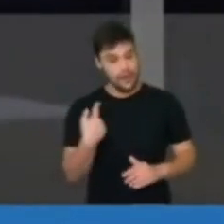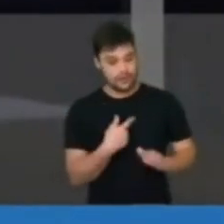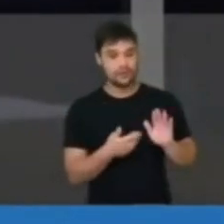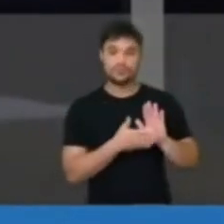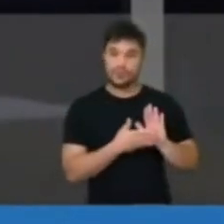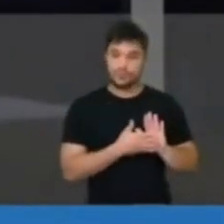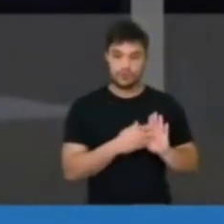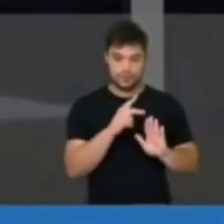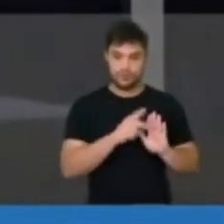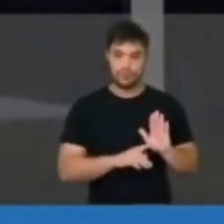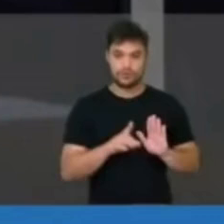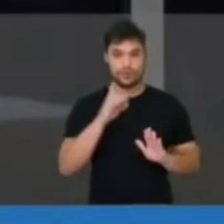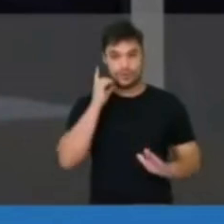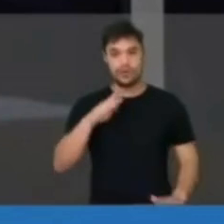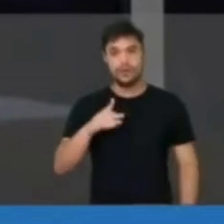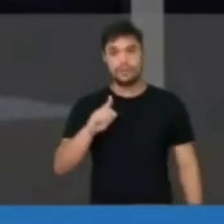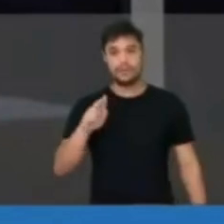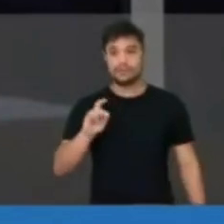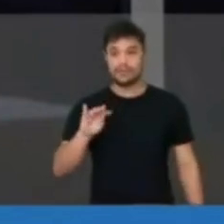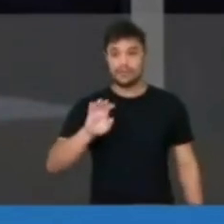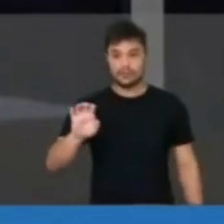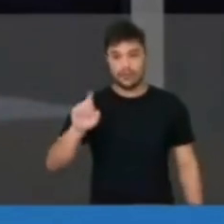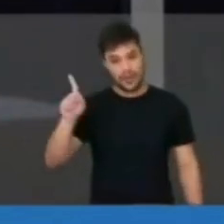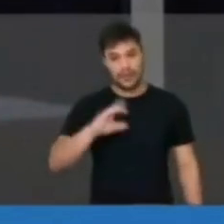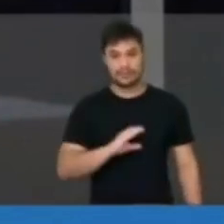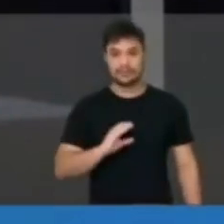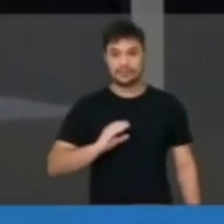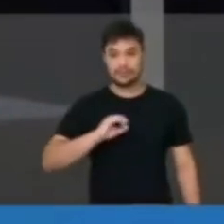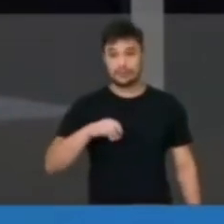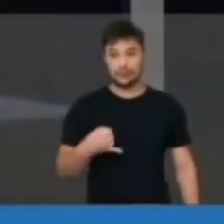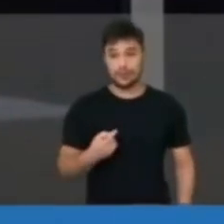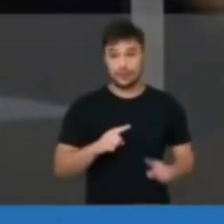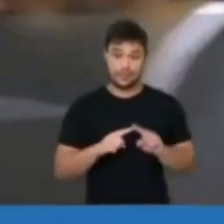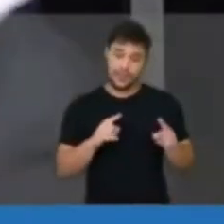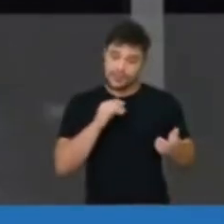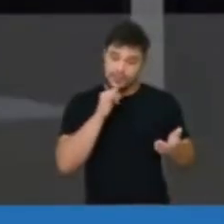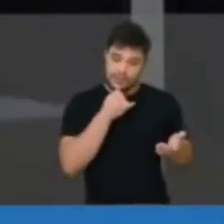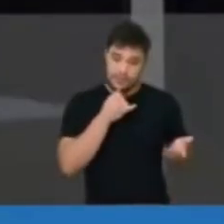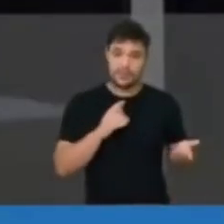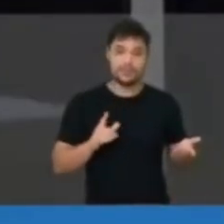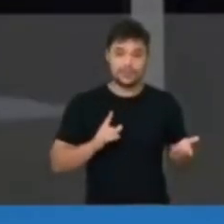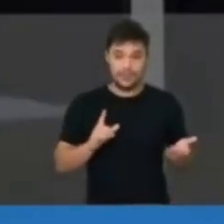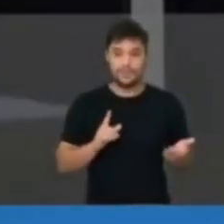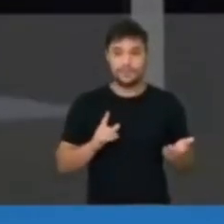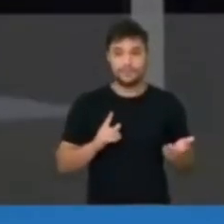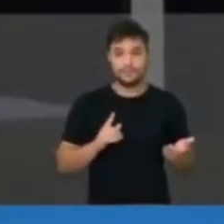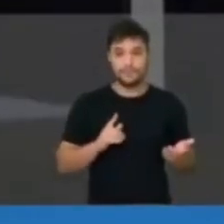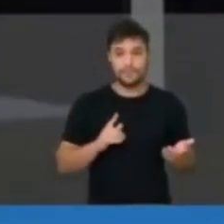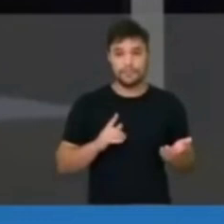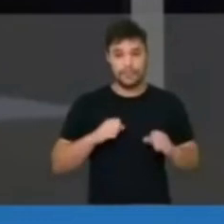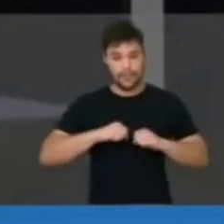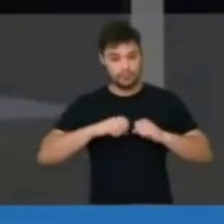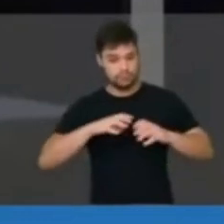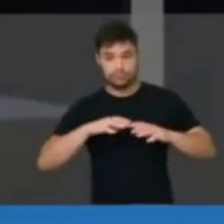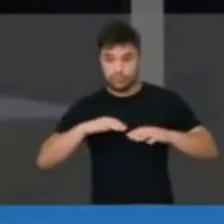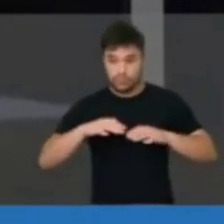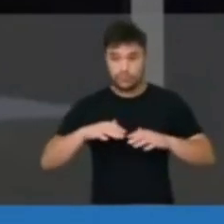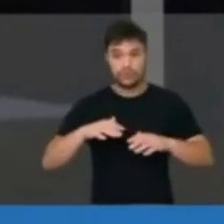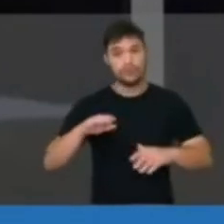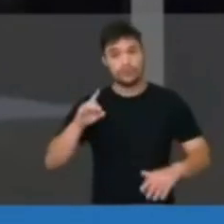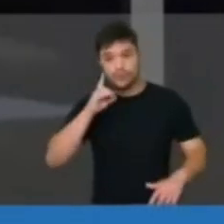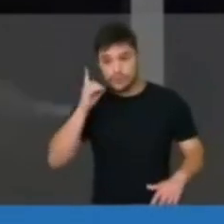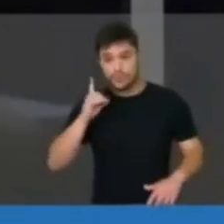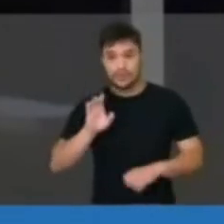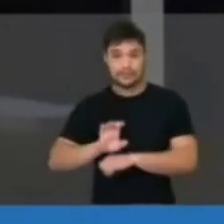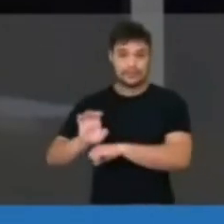com o projeto do deputado Pezente na CCJ, mas infelizmente tivemos uma grande mobilização dos deputados dos